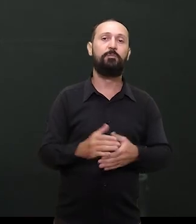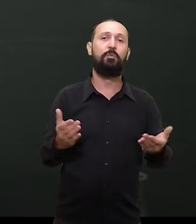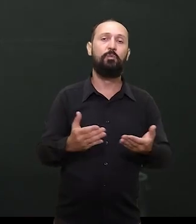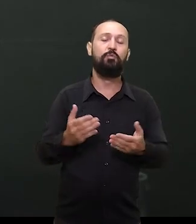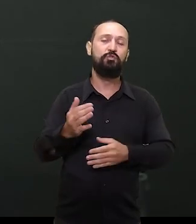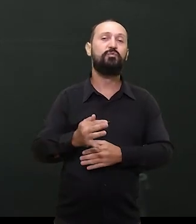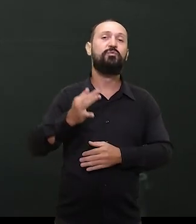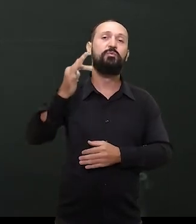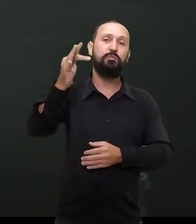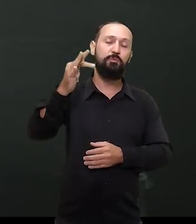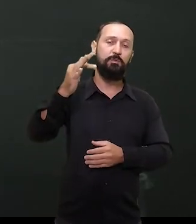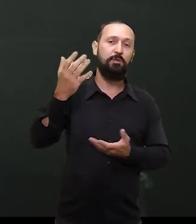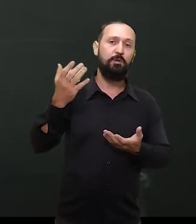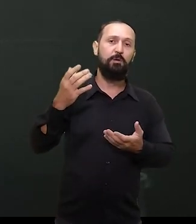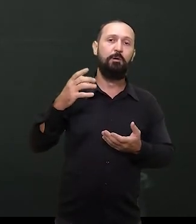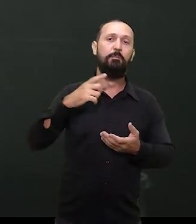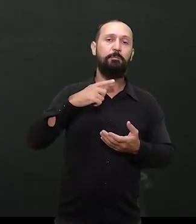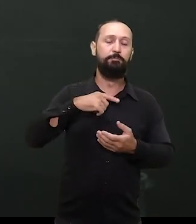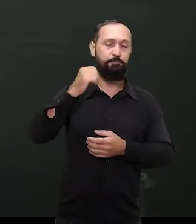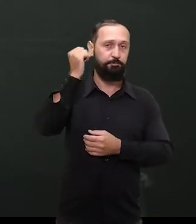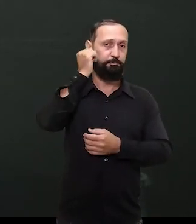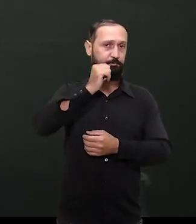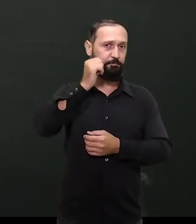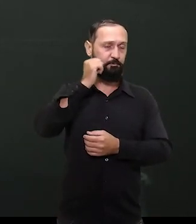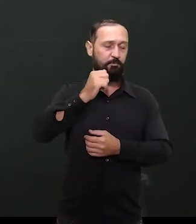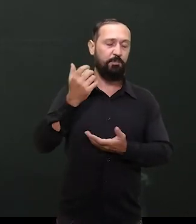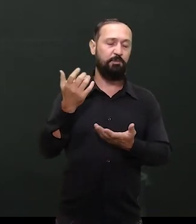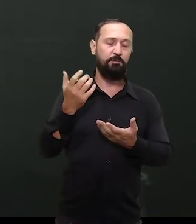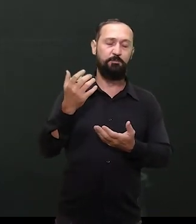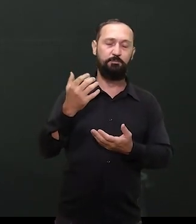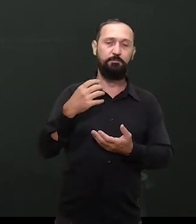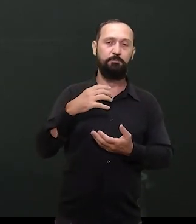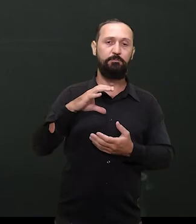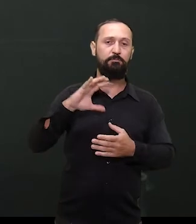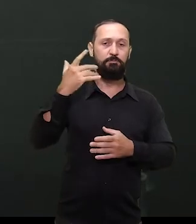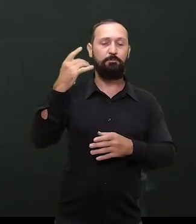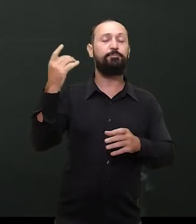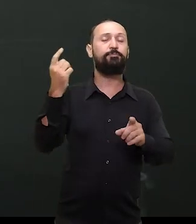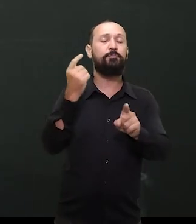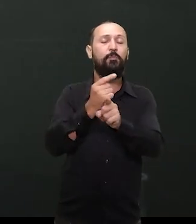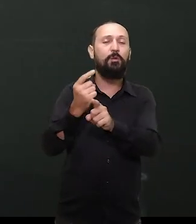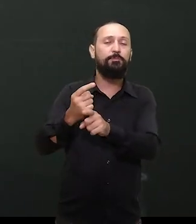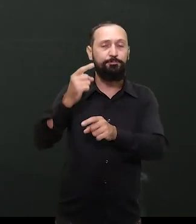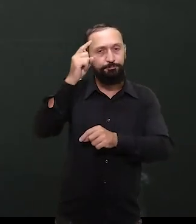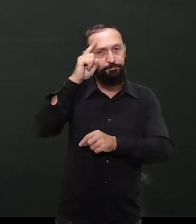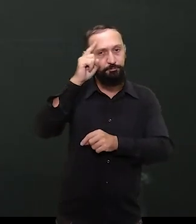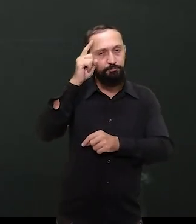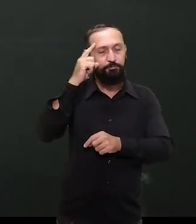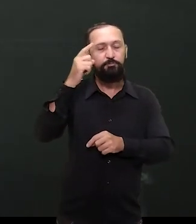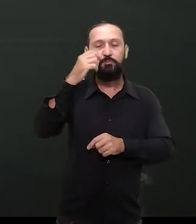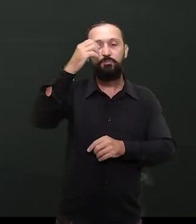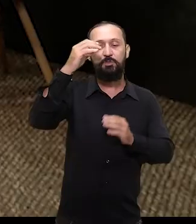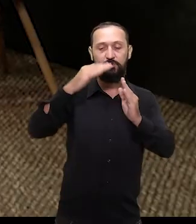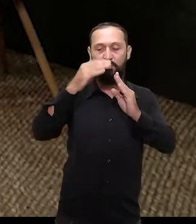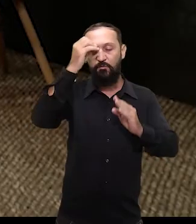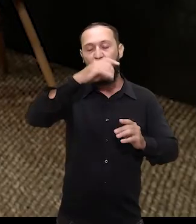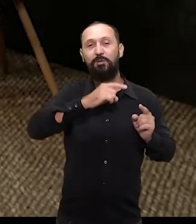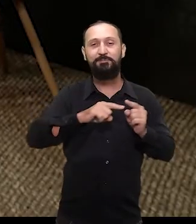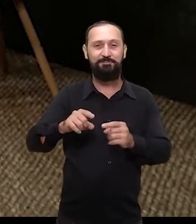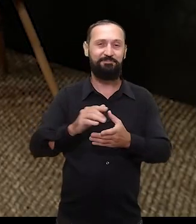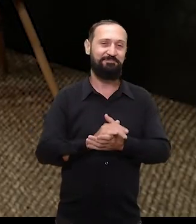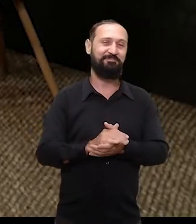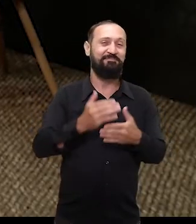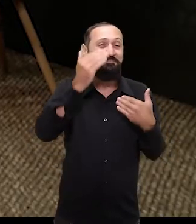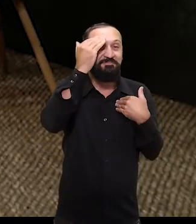atual e futura dessa situação que a mulher infelizmente e acaba encontrando os dias de hoje de violência doméstica